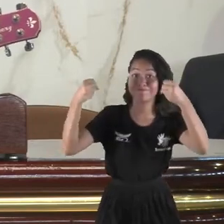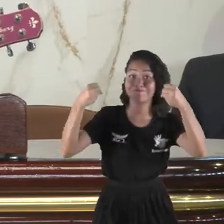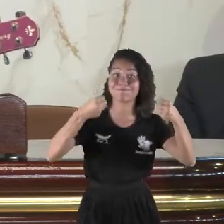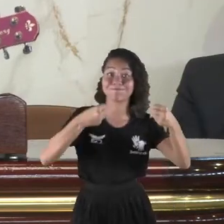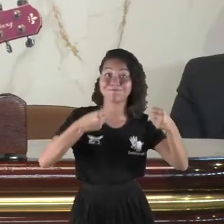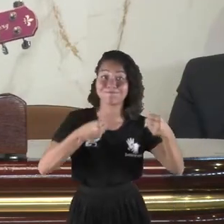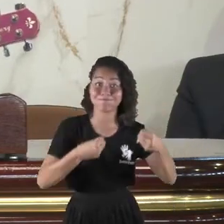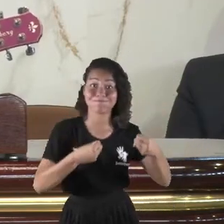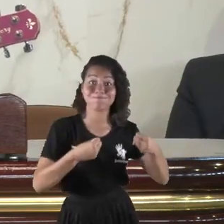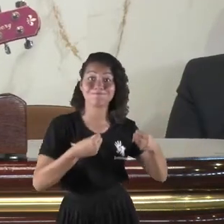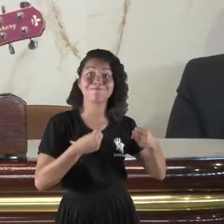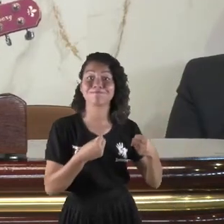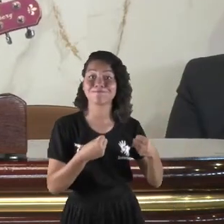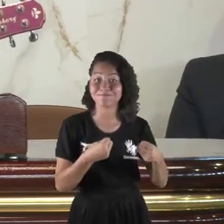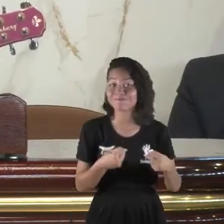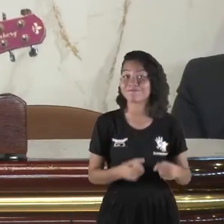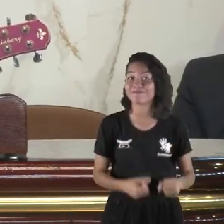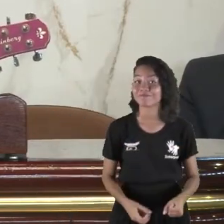majestade de